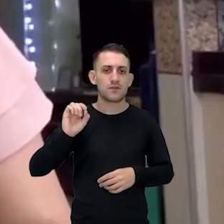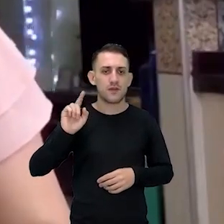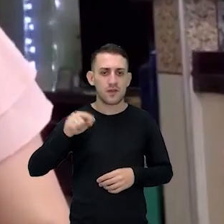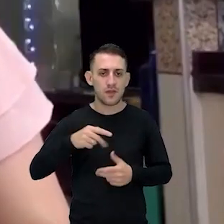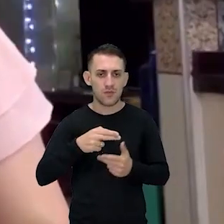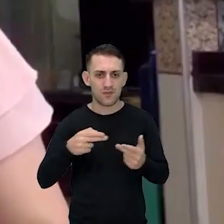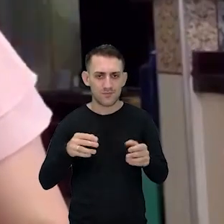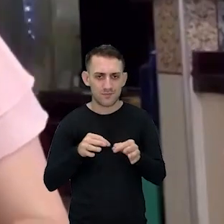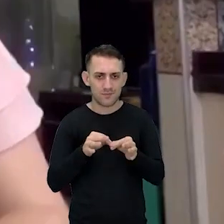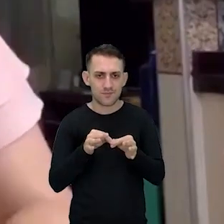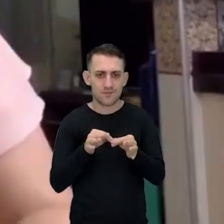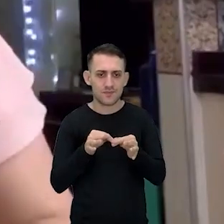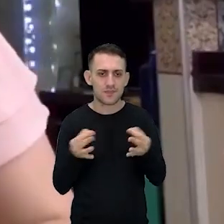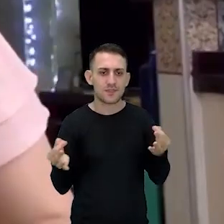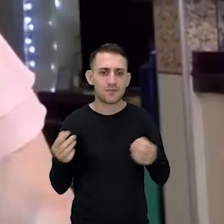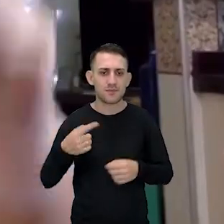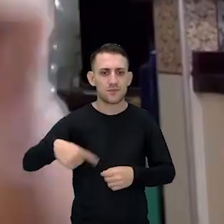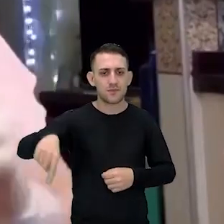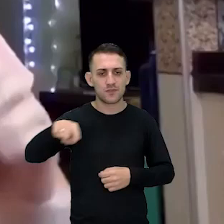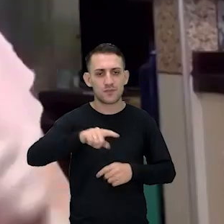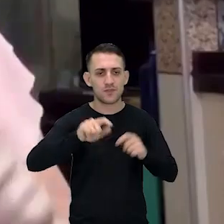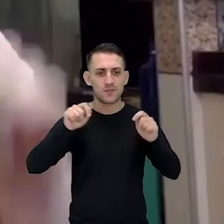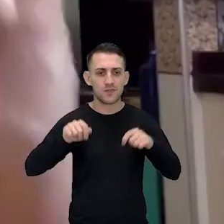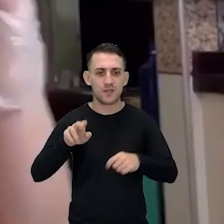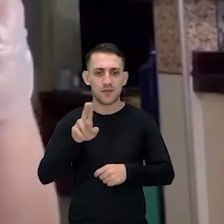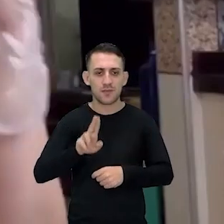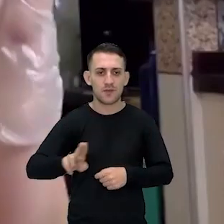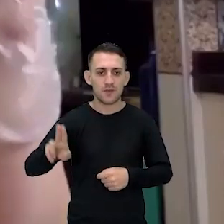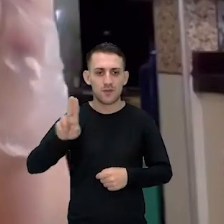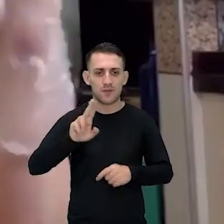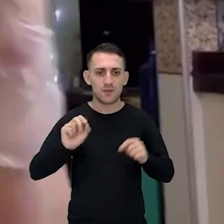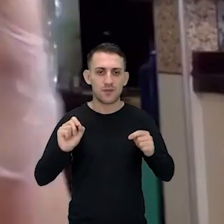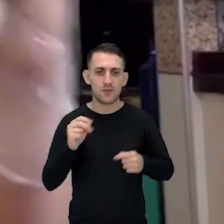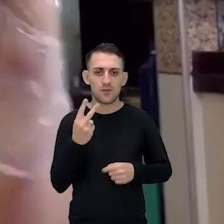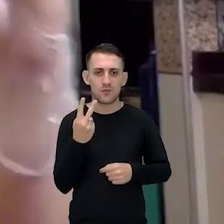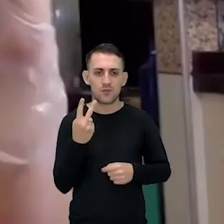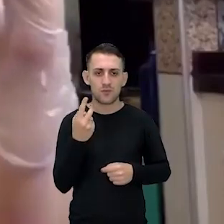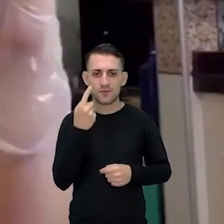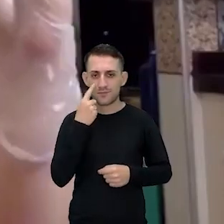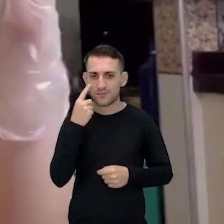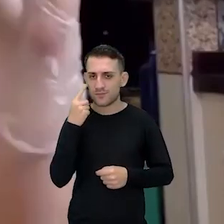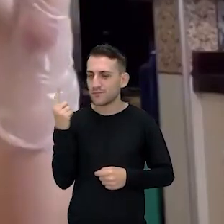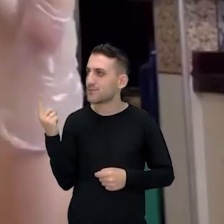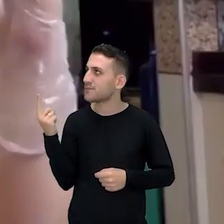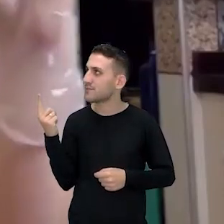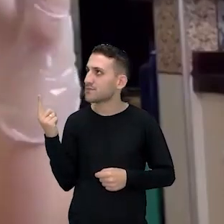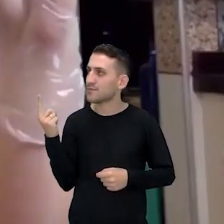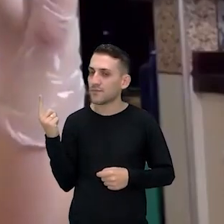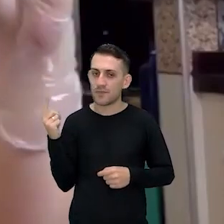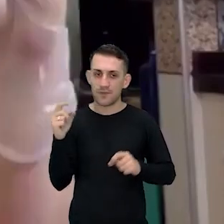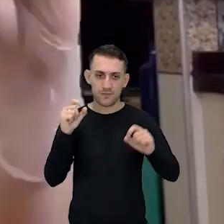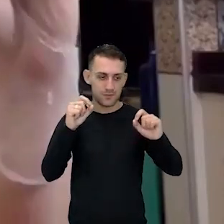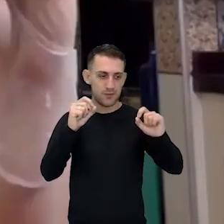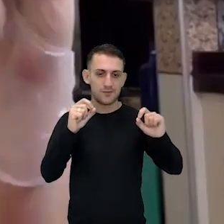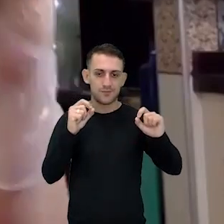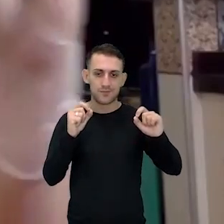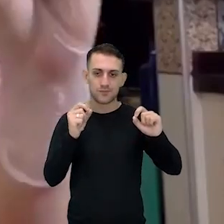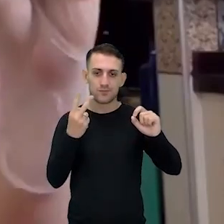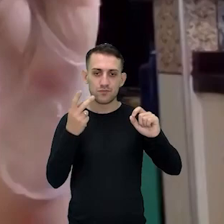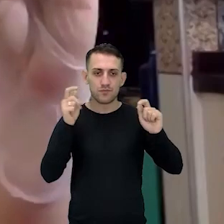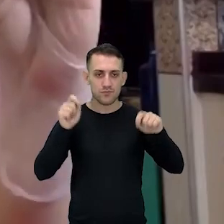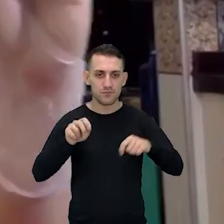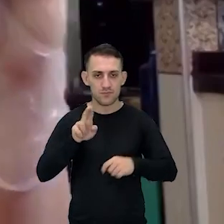muito simples, onde você vai usar duas bolinhas, né? Duas massinhas, bolinhas de massinha,